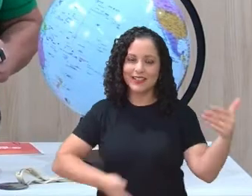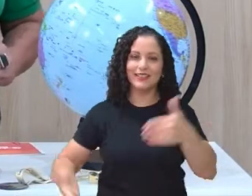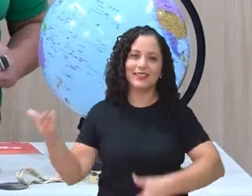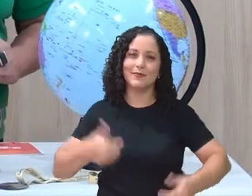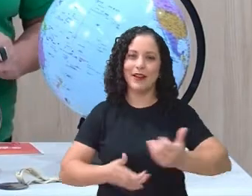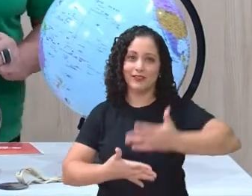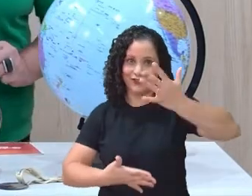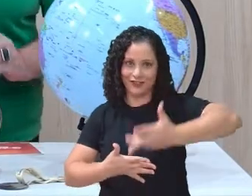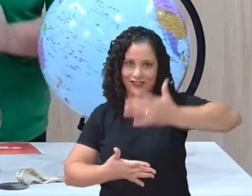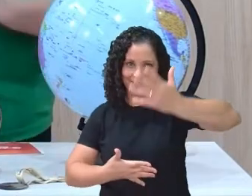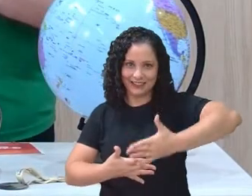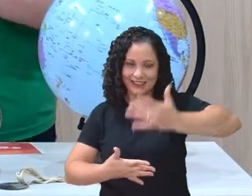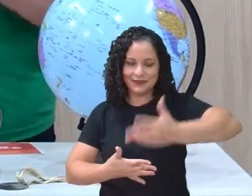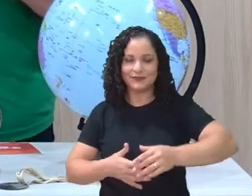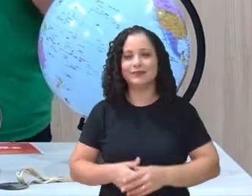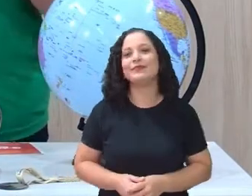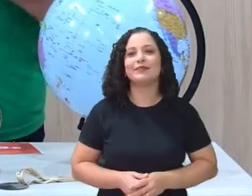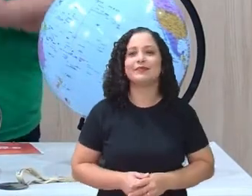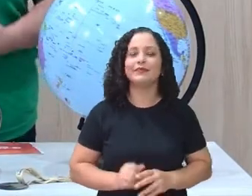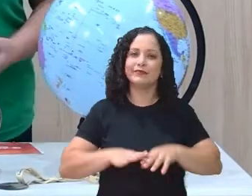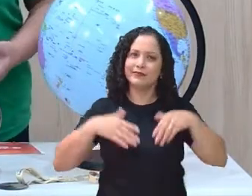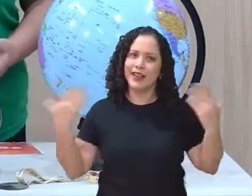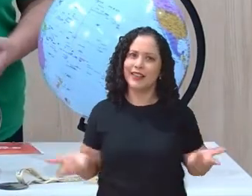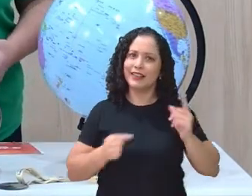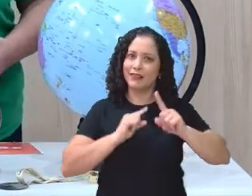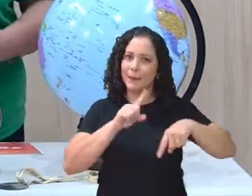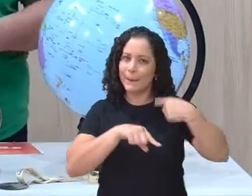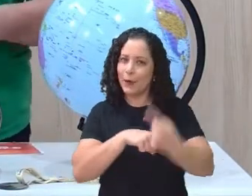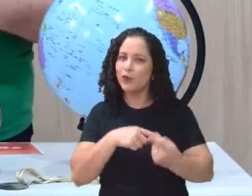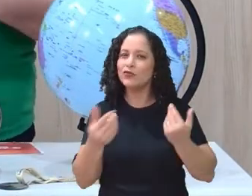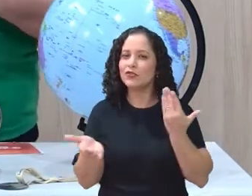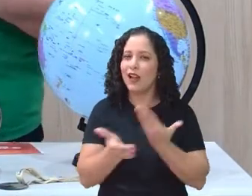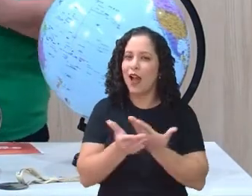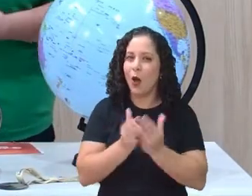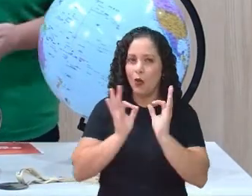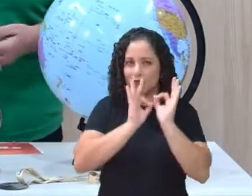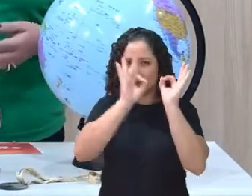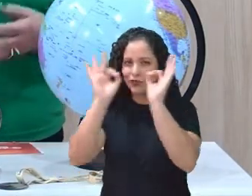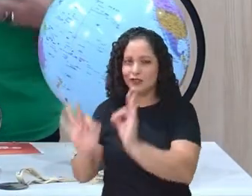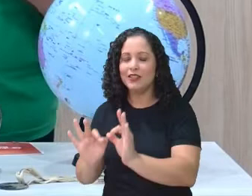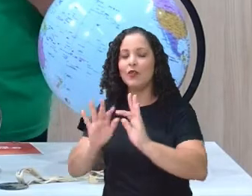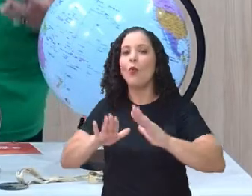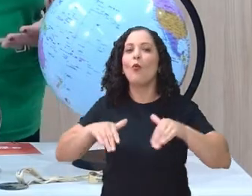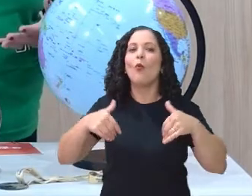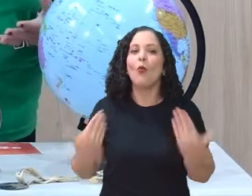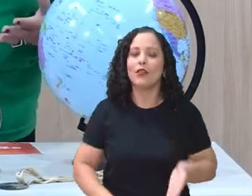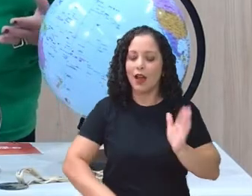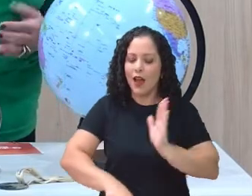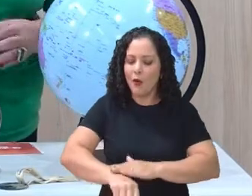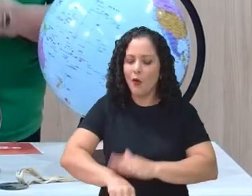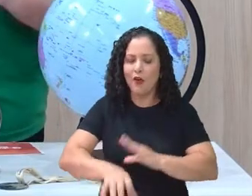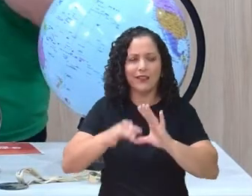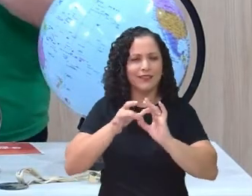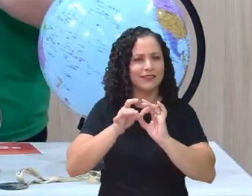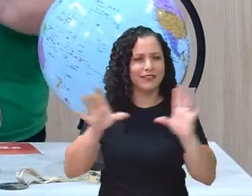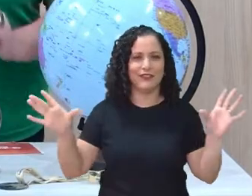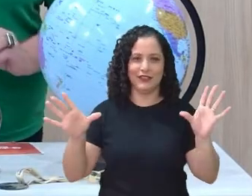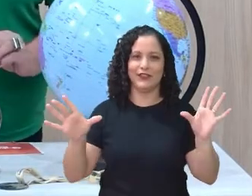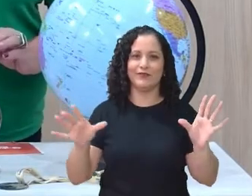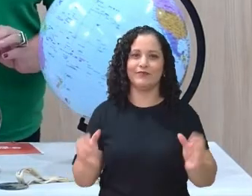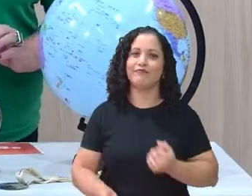Não é isso, pessoal? E aí, quer depois assistir a aula, vocês vão assistir a aula quando quiserem, no horário que quiserem. Às